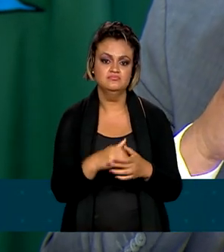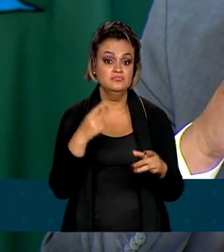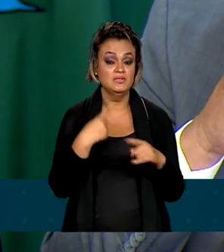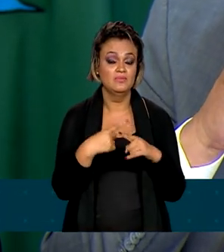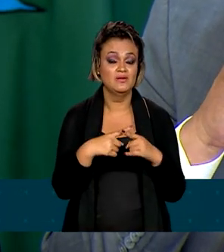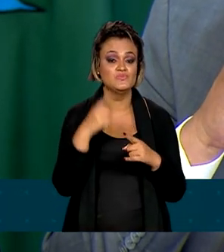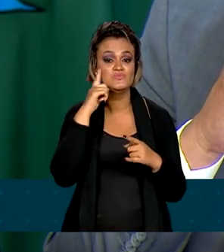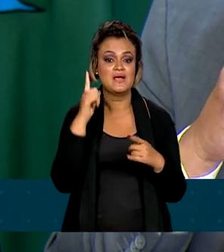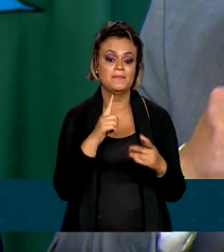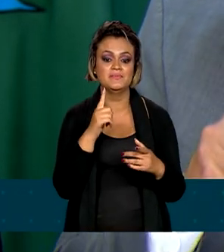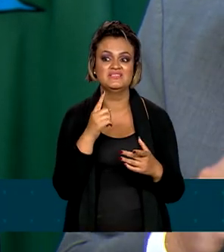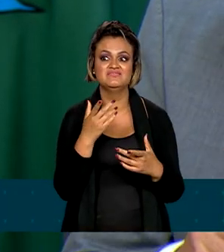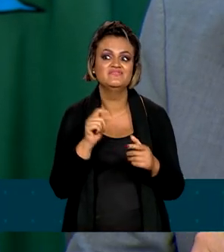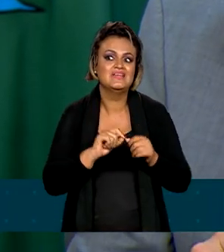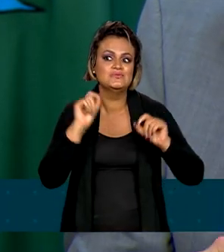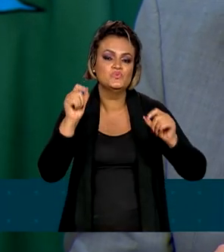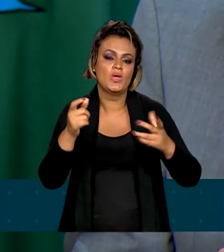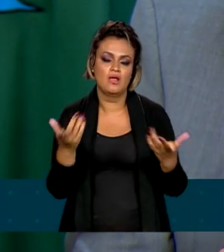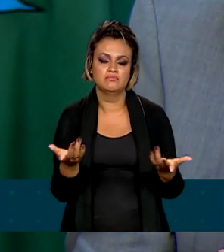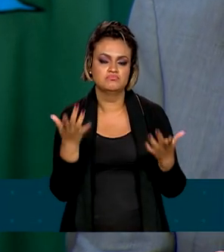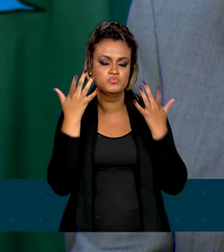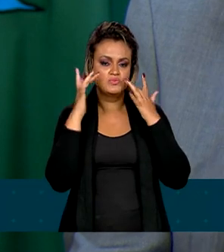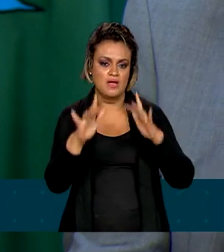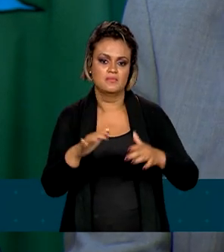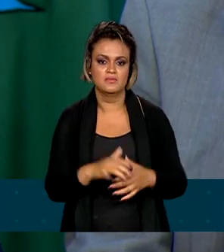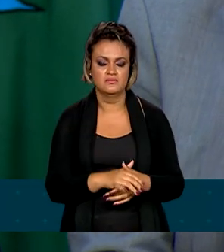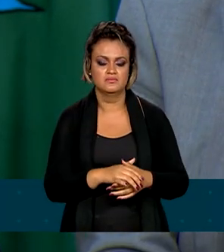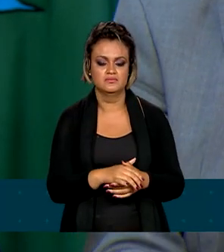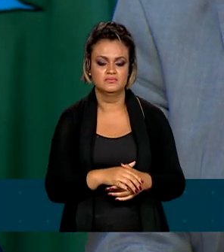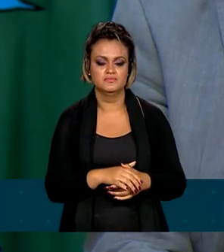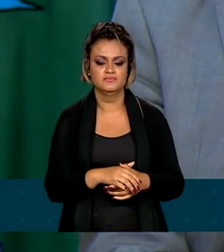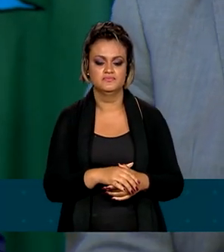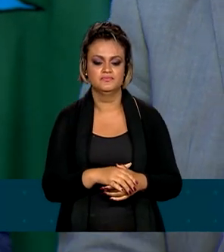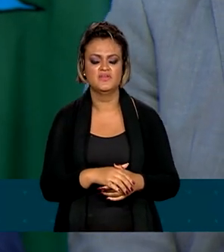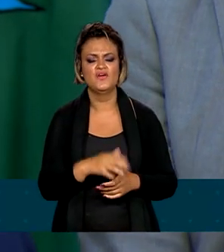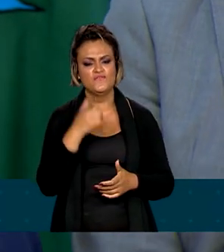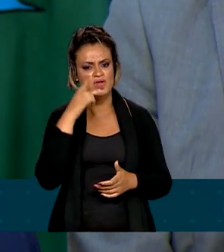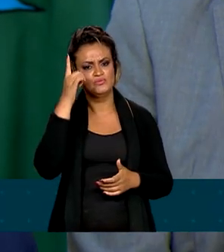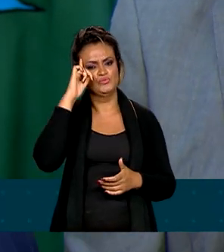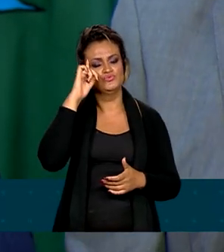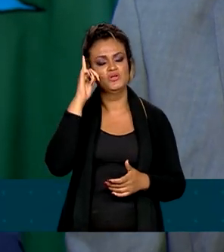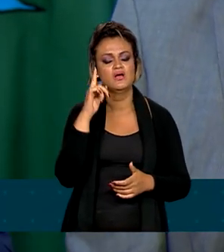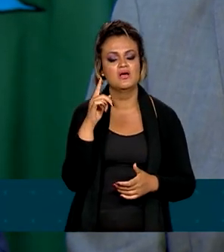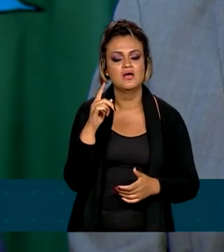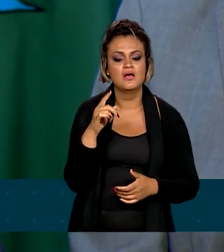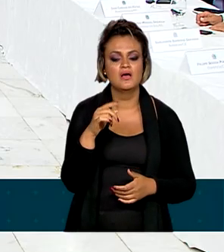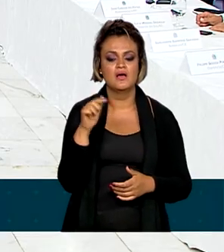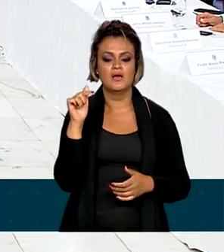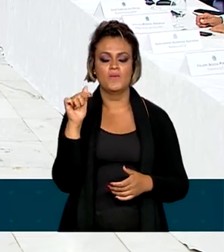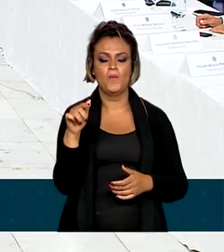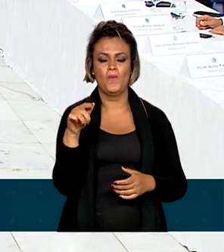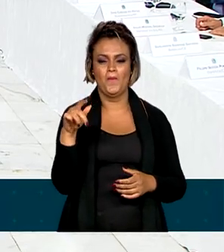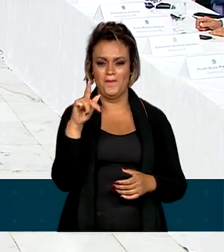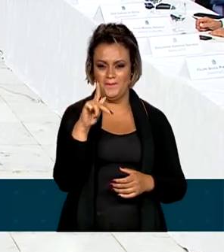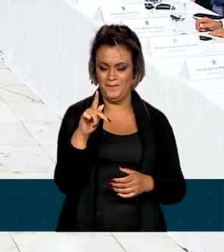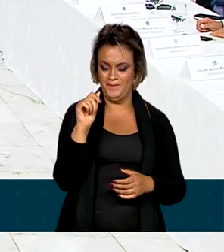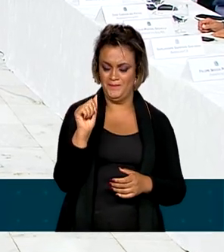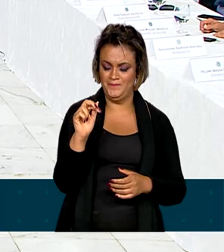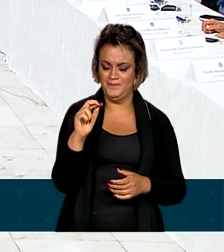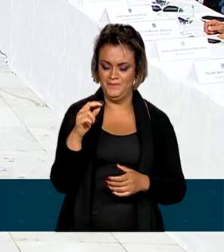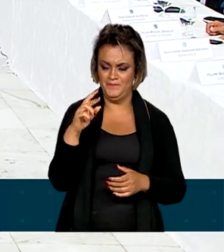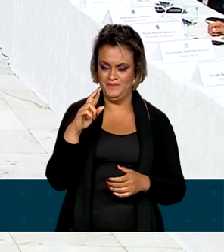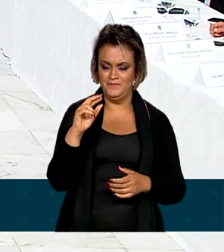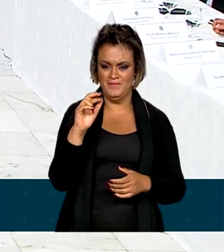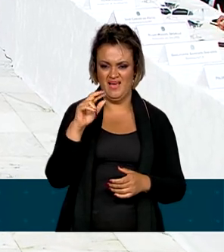se sabe o que foi feito nesse país. Eu digo todo dia que o sucesso do parque que nós fizemos em